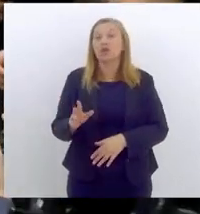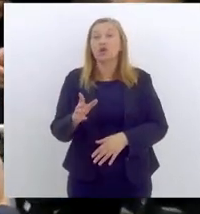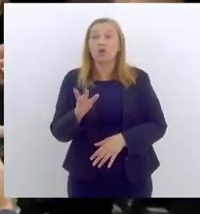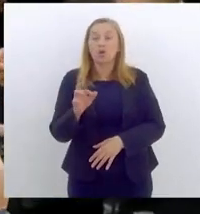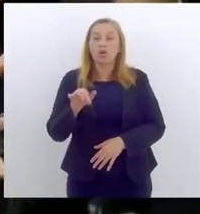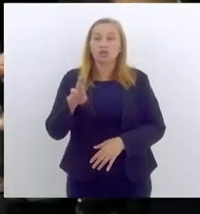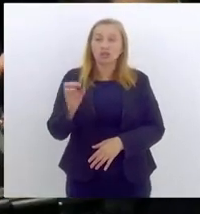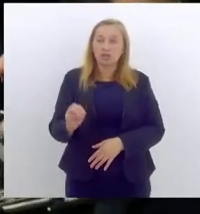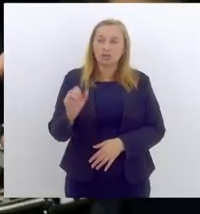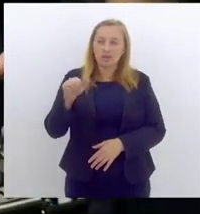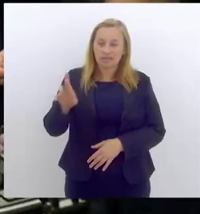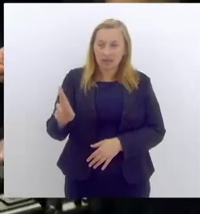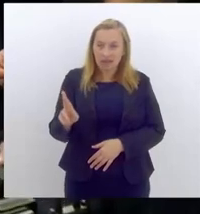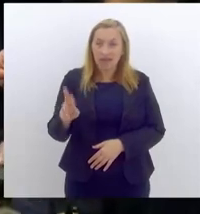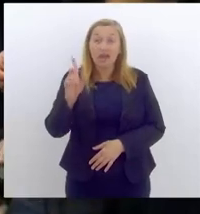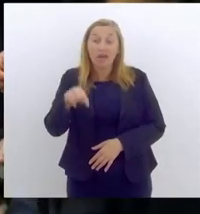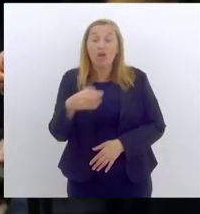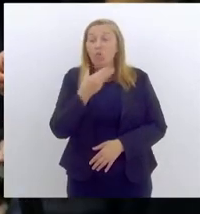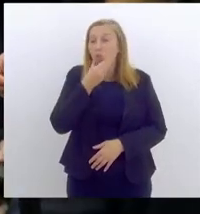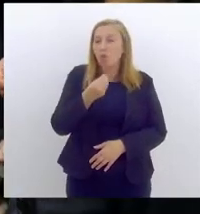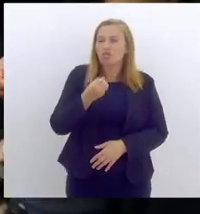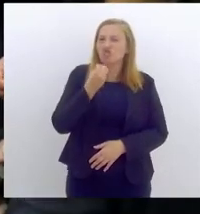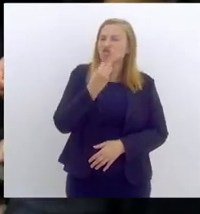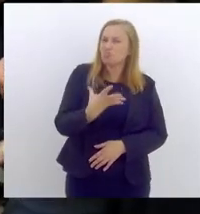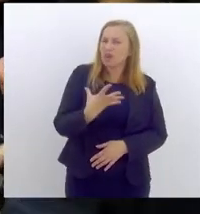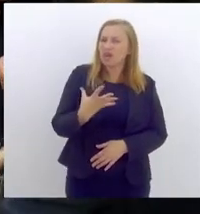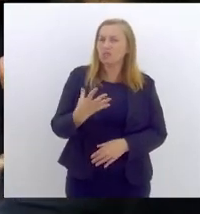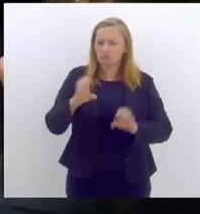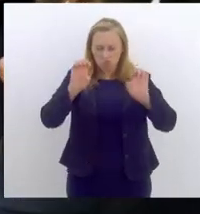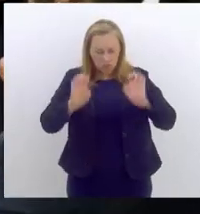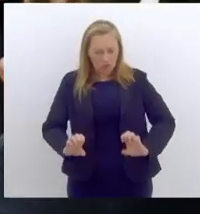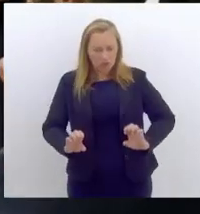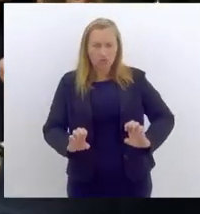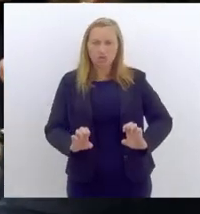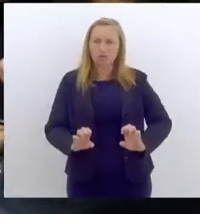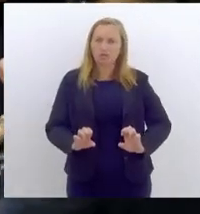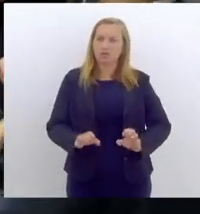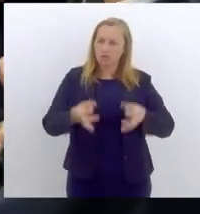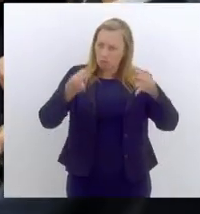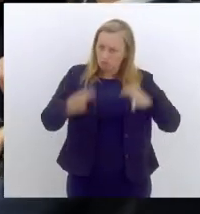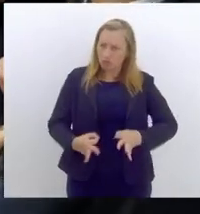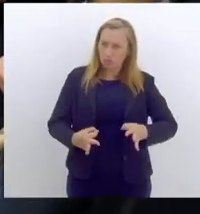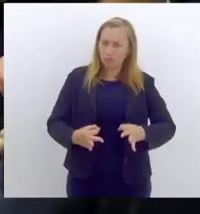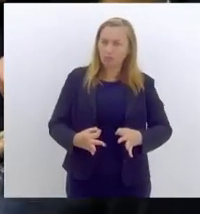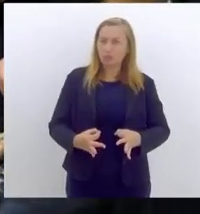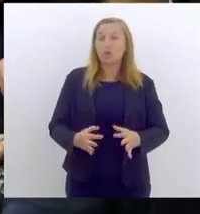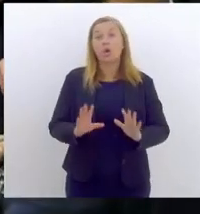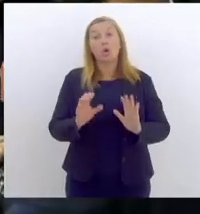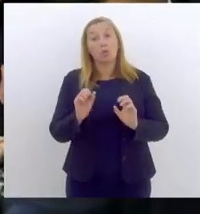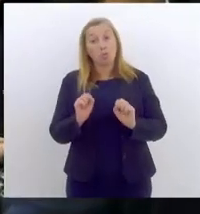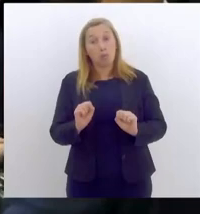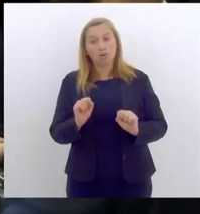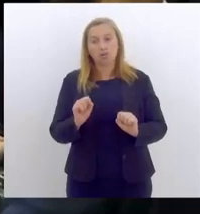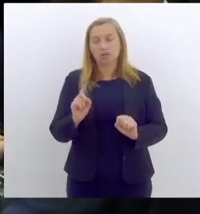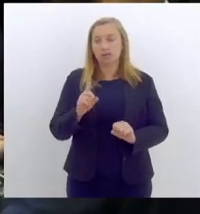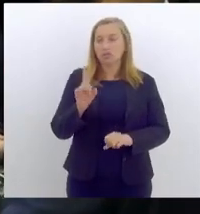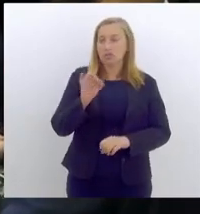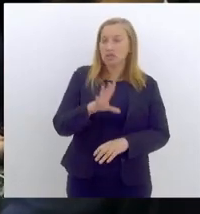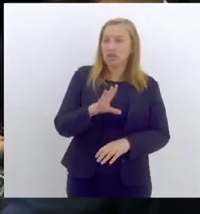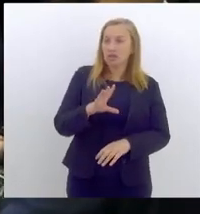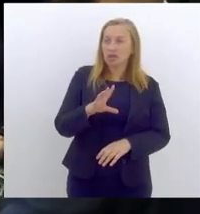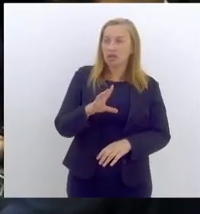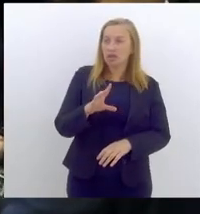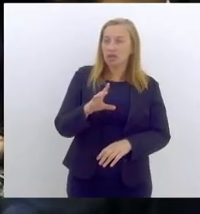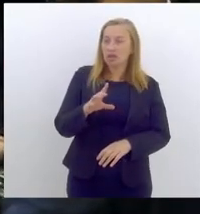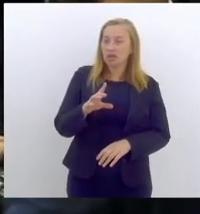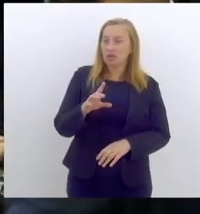Bacelar é um homem de bem, honrado e de palavra. Pode não ser um diplomata, mas